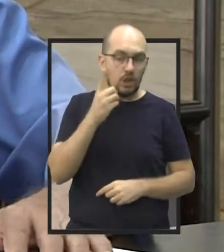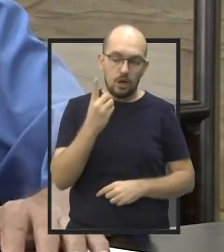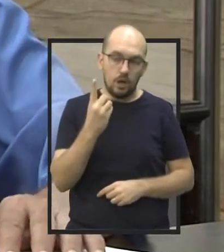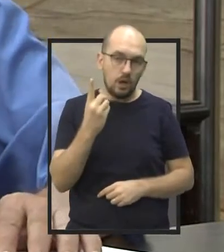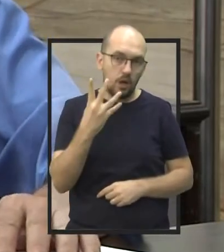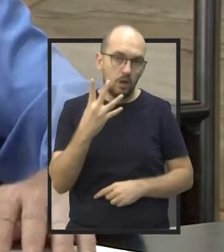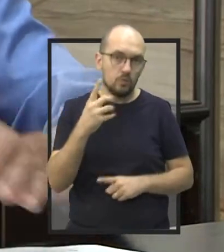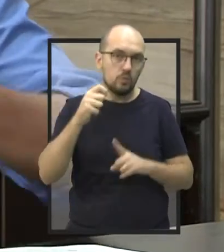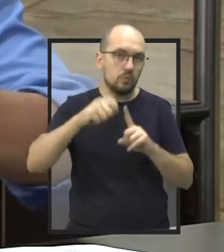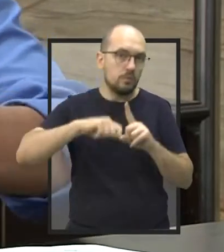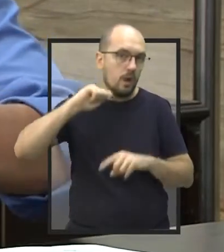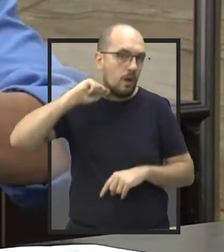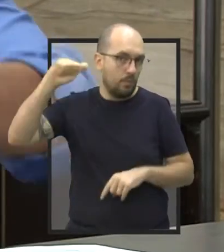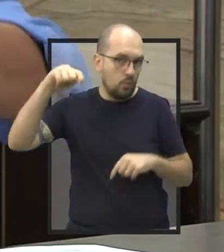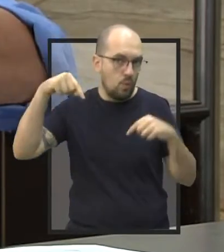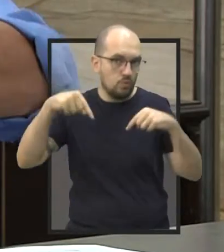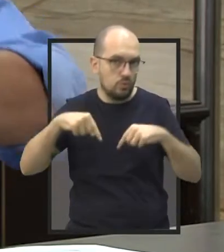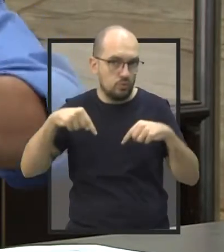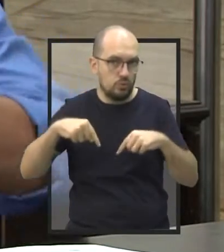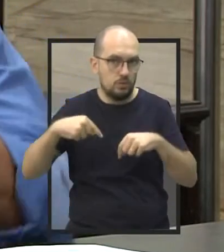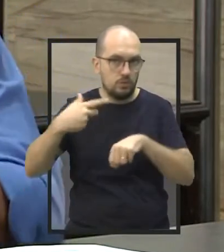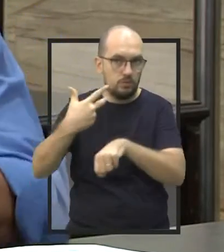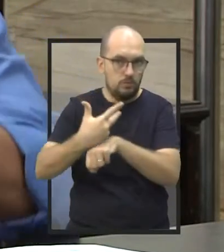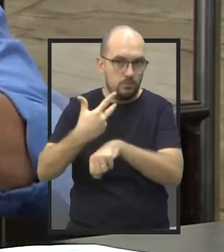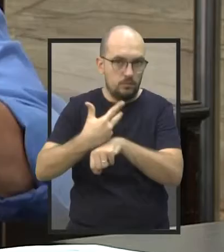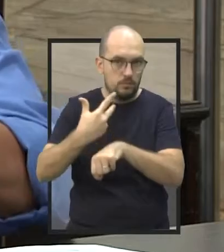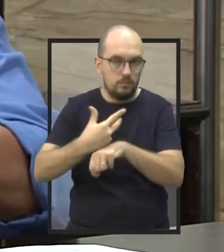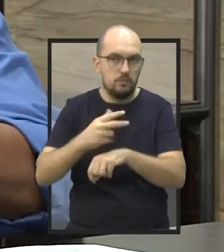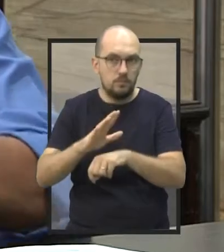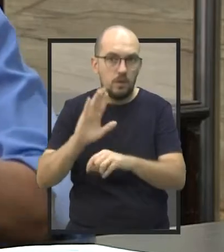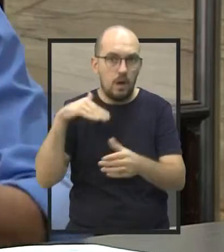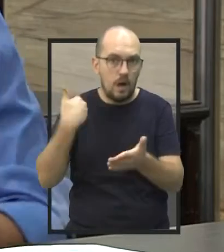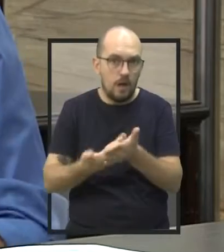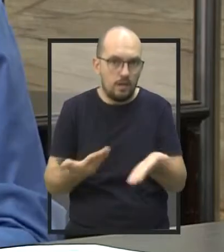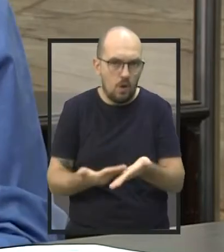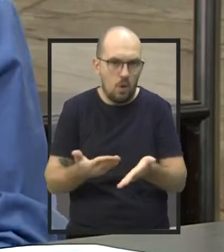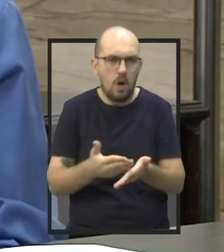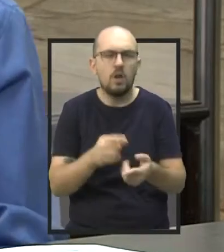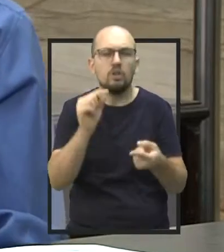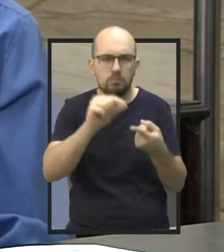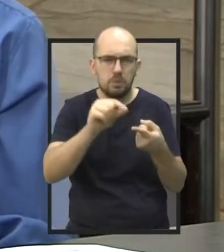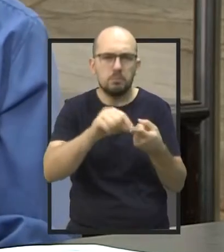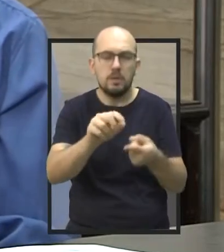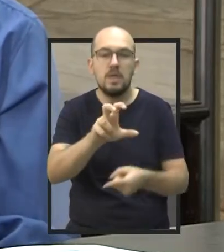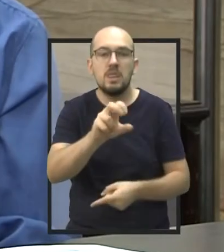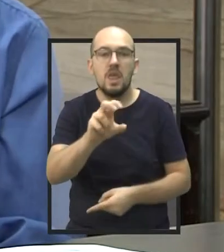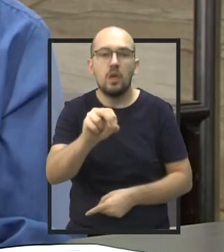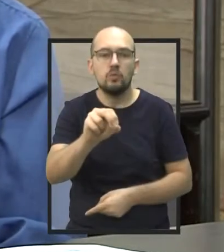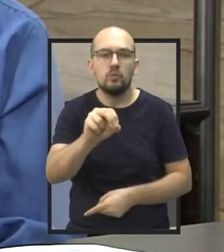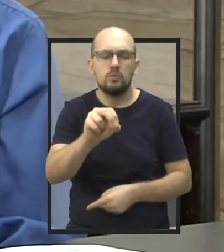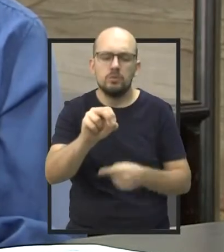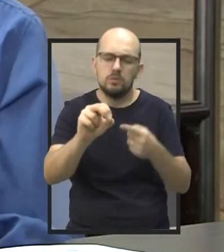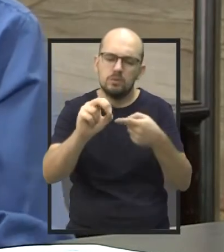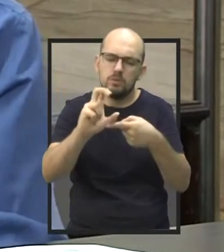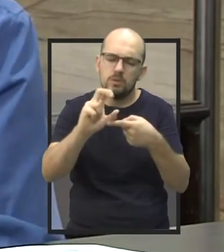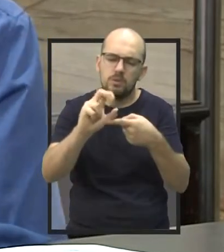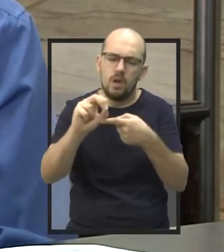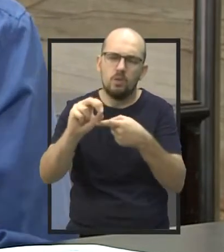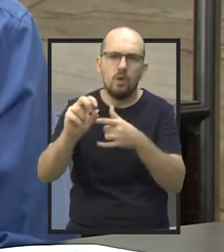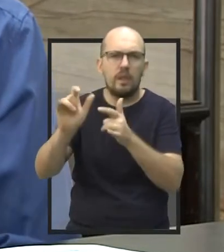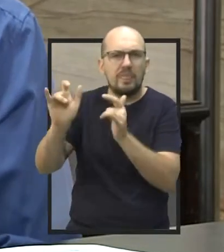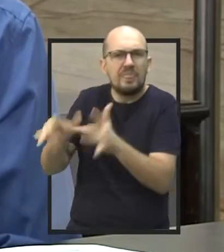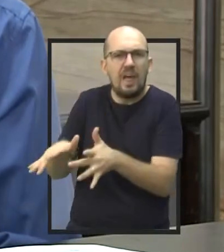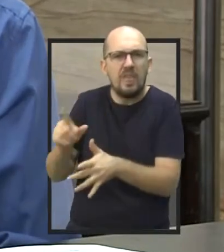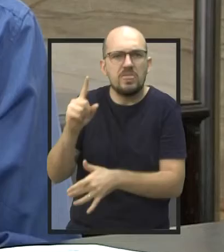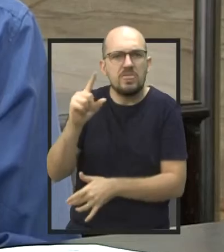abril. Até agora fizeram quase 500 testes. E é interessante que tem uma recomendação também